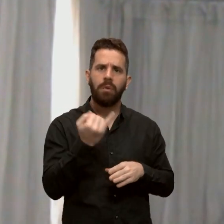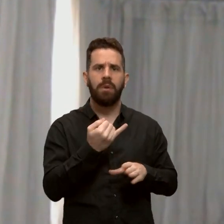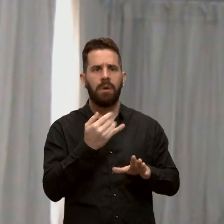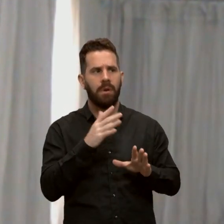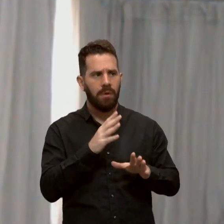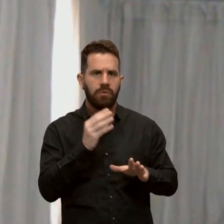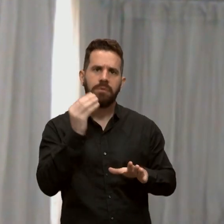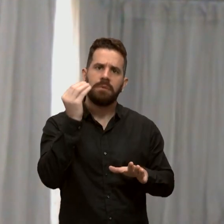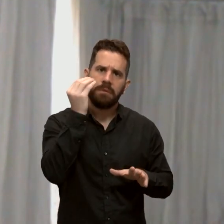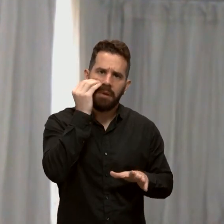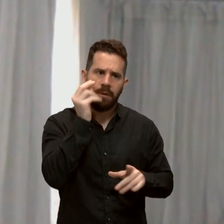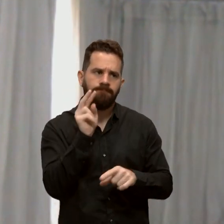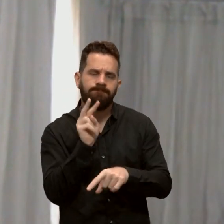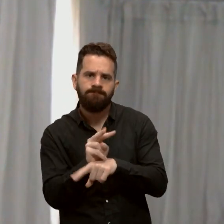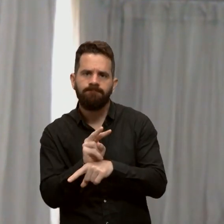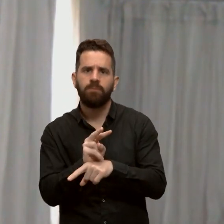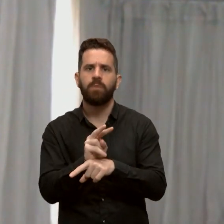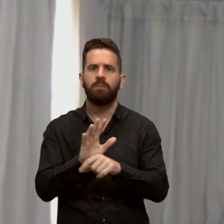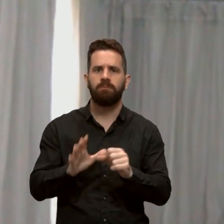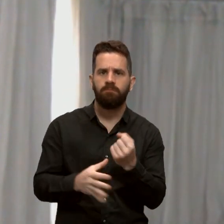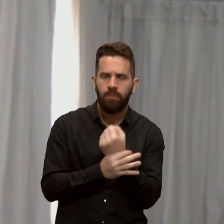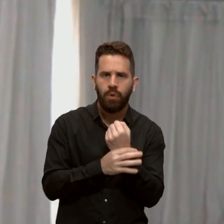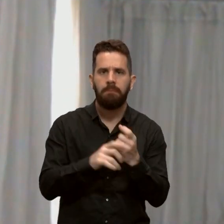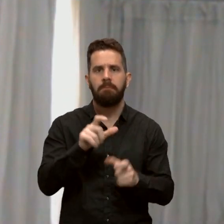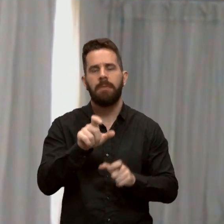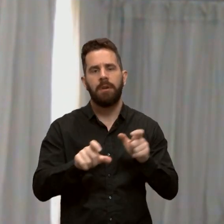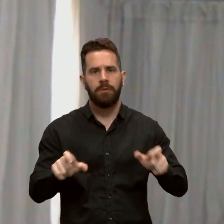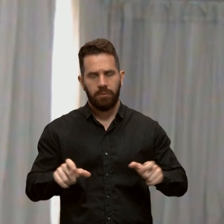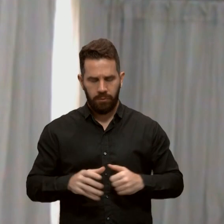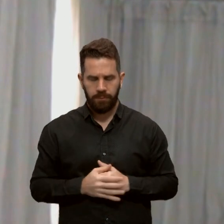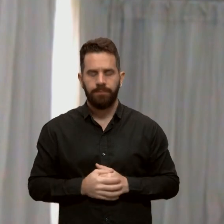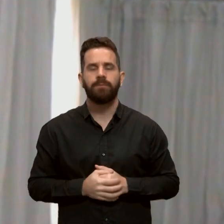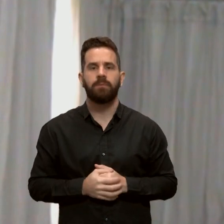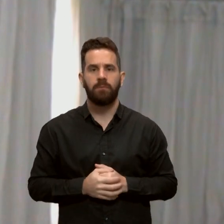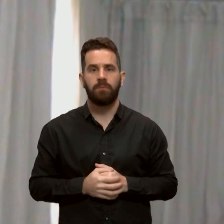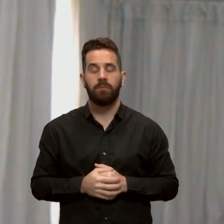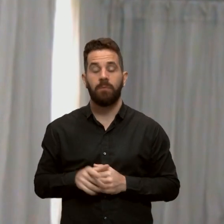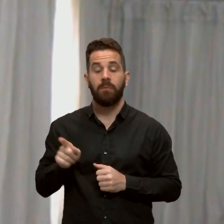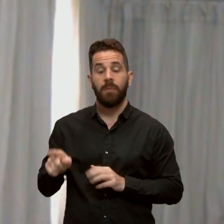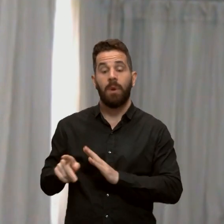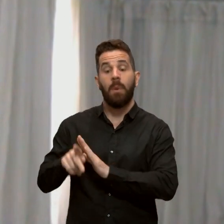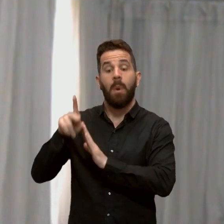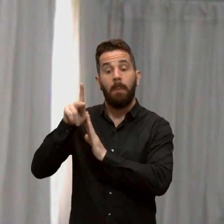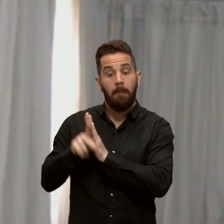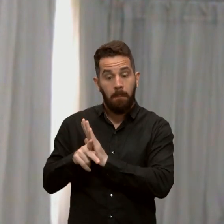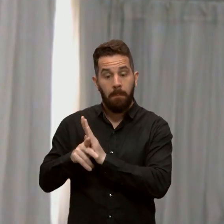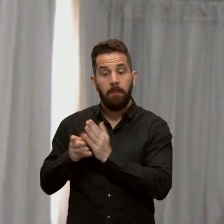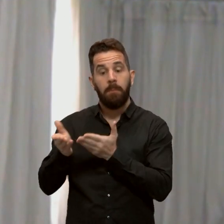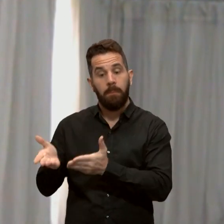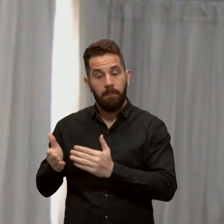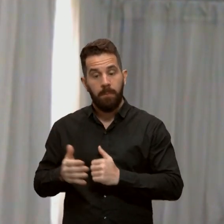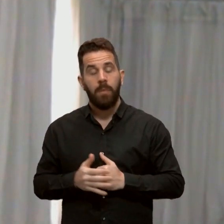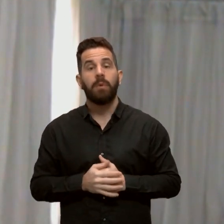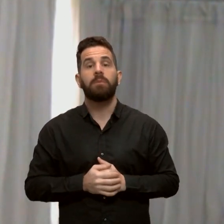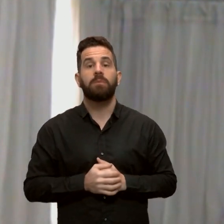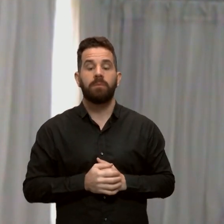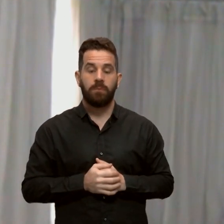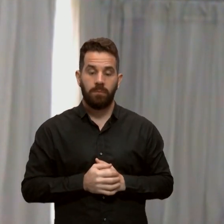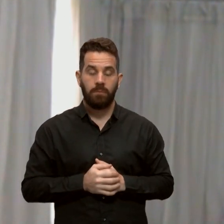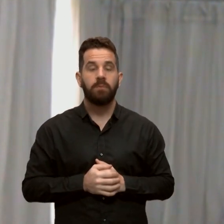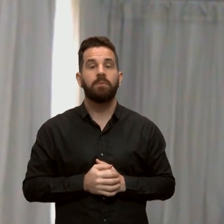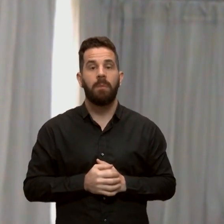acirramento, como o Eduardo colocou. O projeto Sementes de Proteção, ele